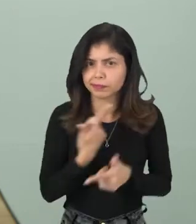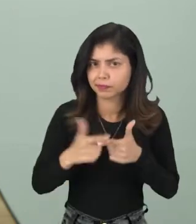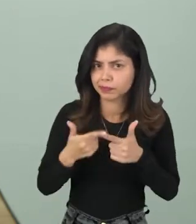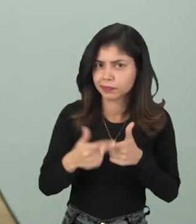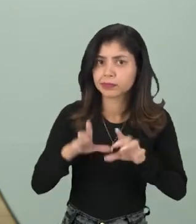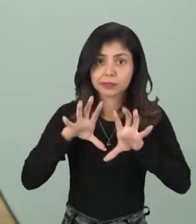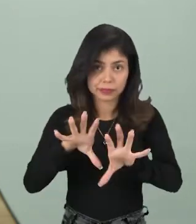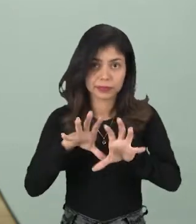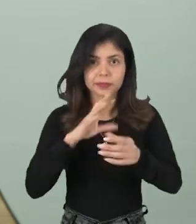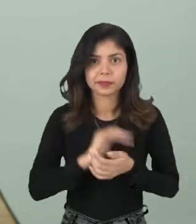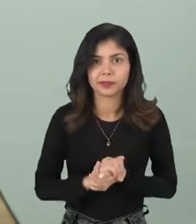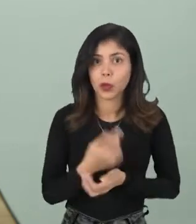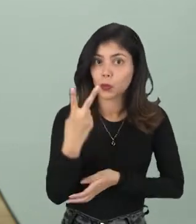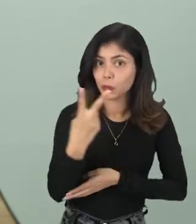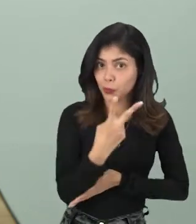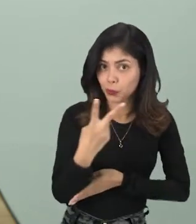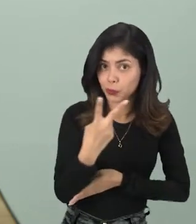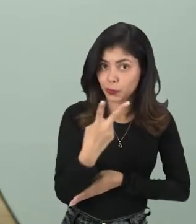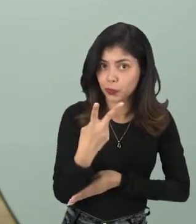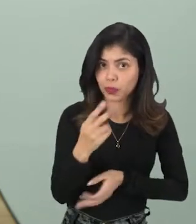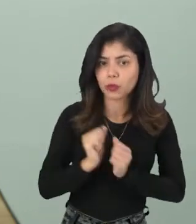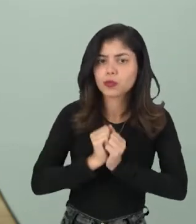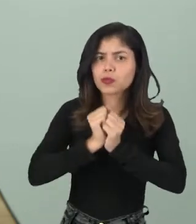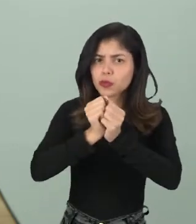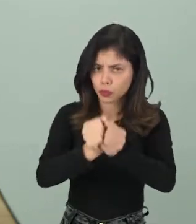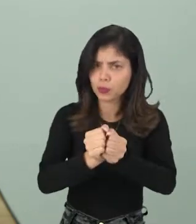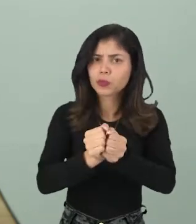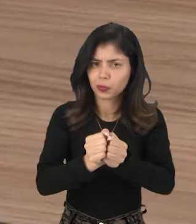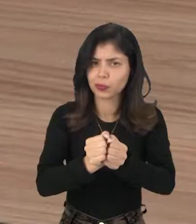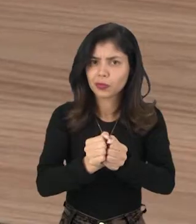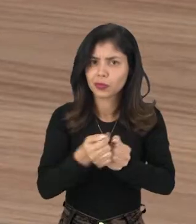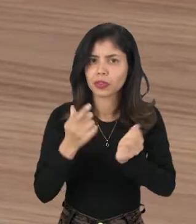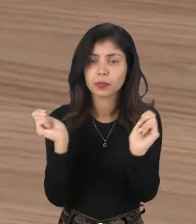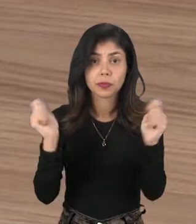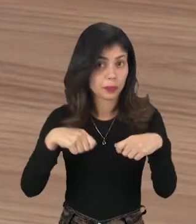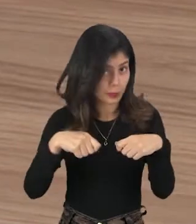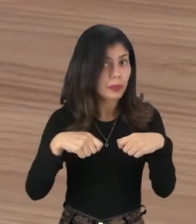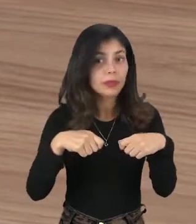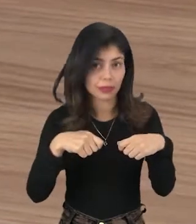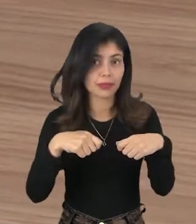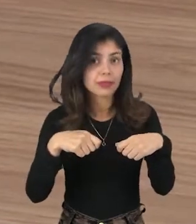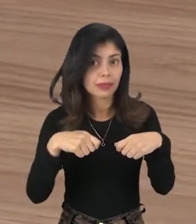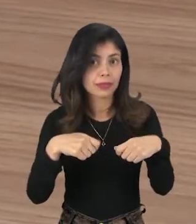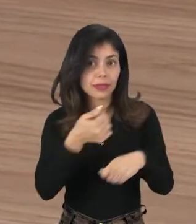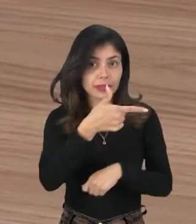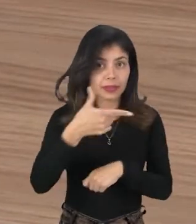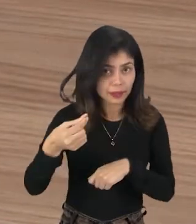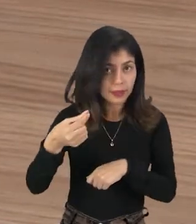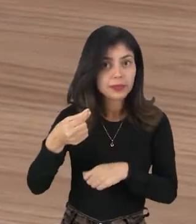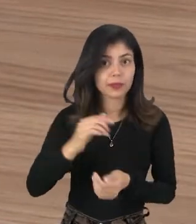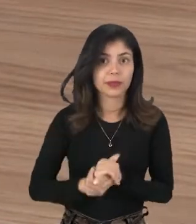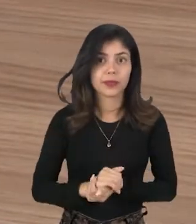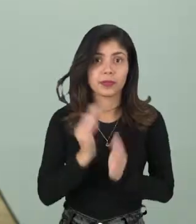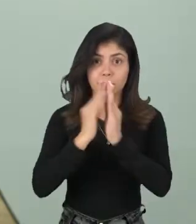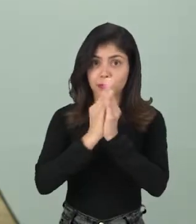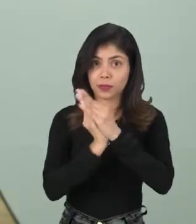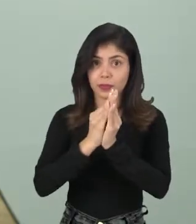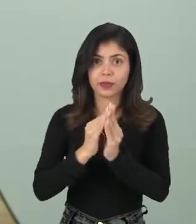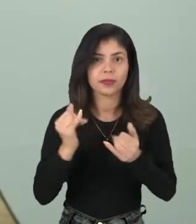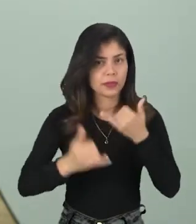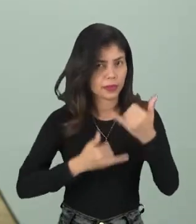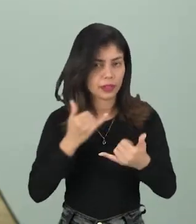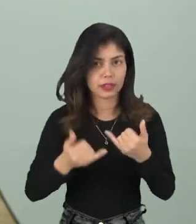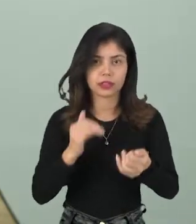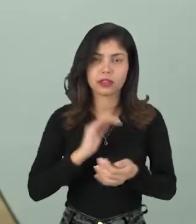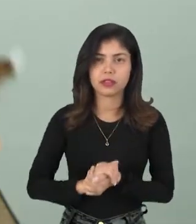problema isso mesmo os dois meninos juntos possuem e bonecos de brinquedos muito